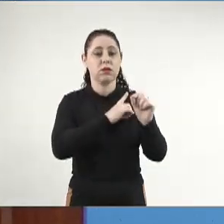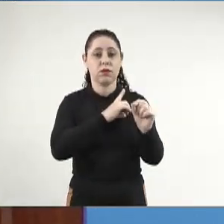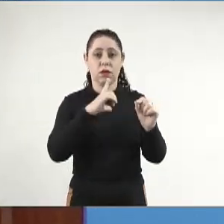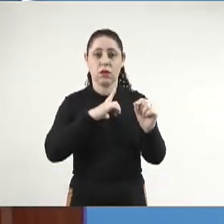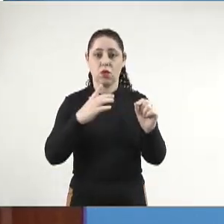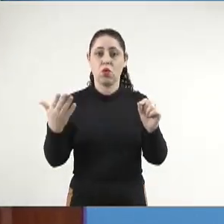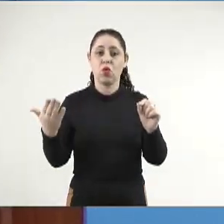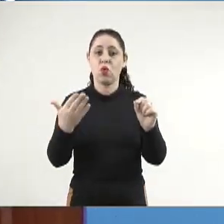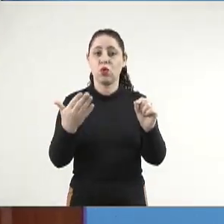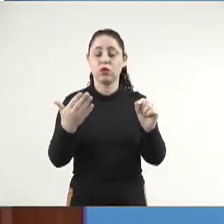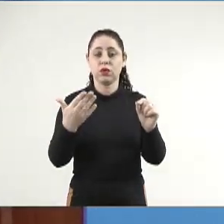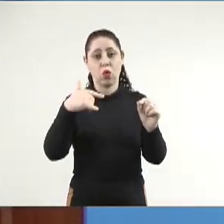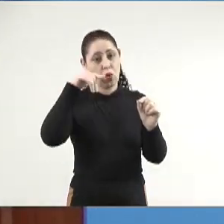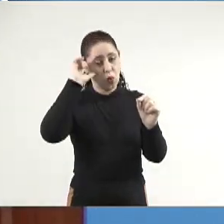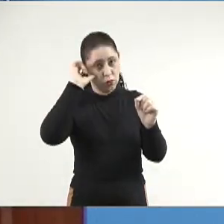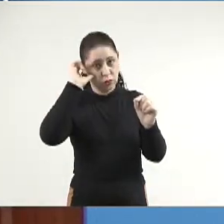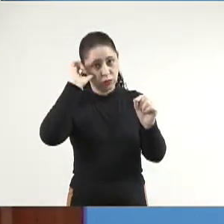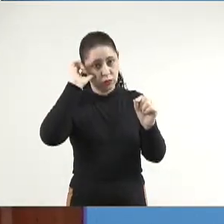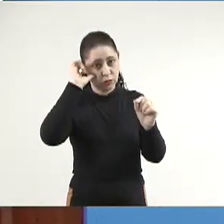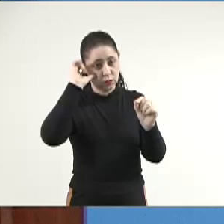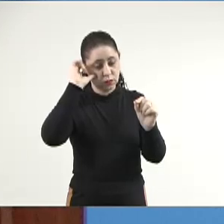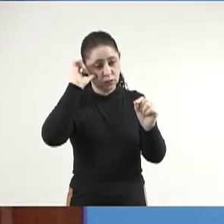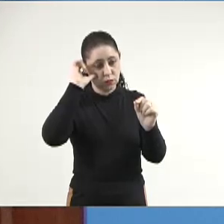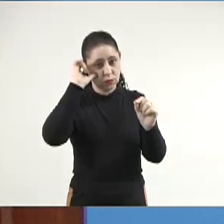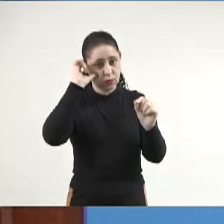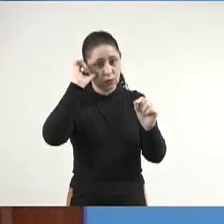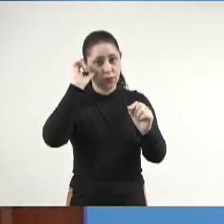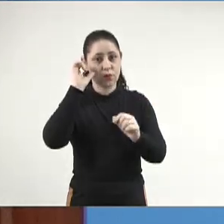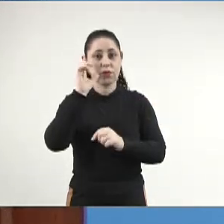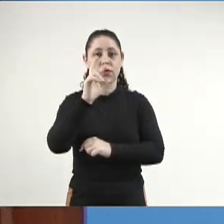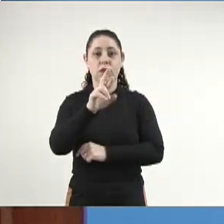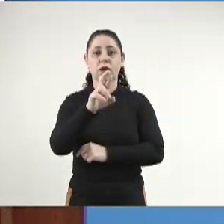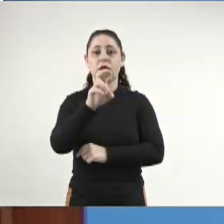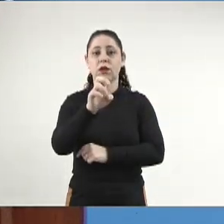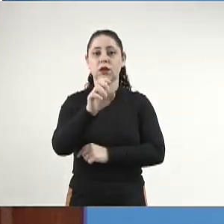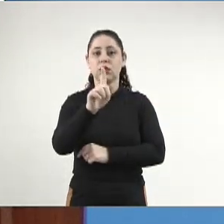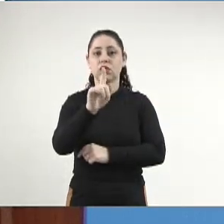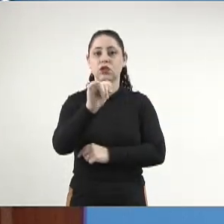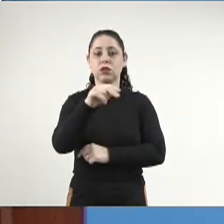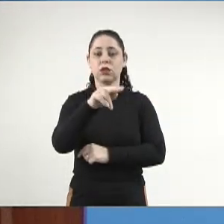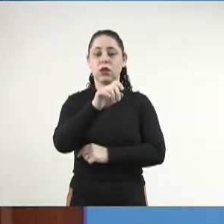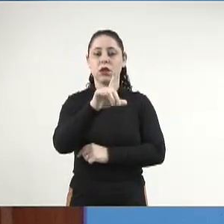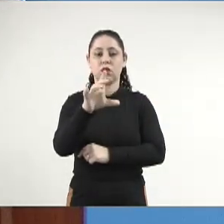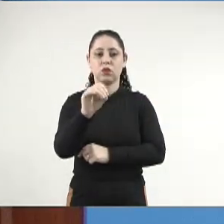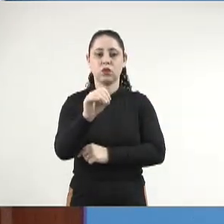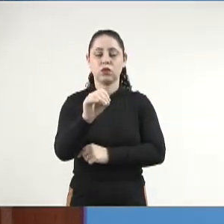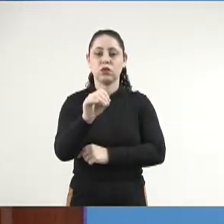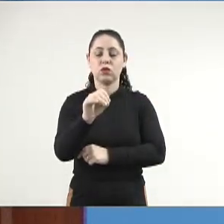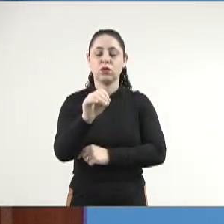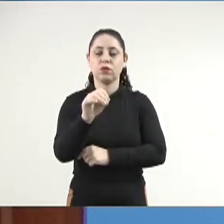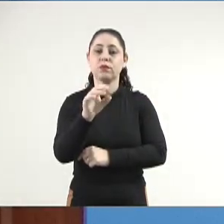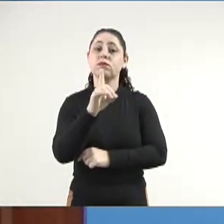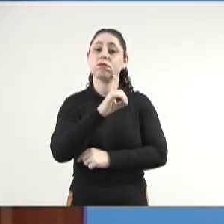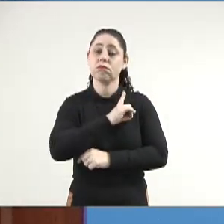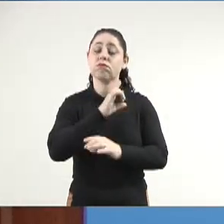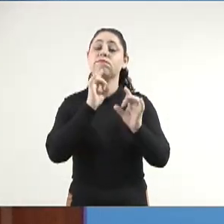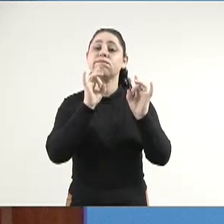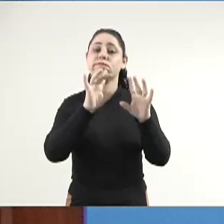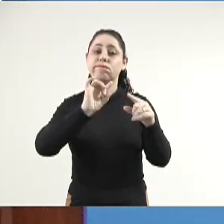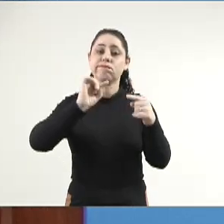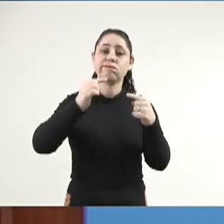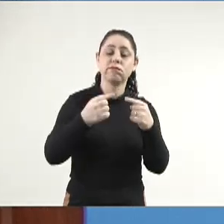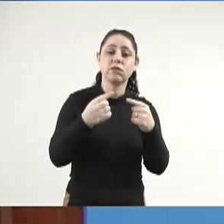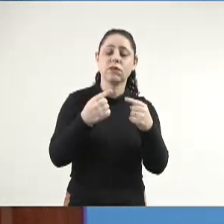hoje ontem à frente dessa operação, o delegado Reginaldo Salomão, que é delegado titular da Delegacia Especializada